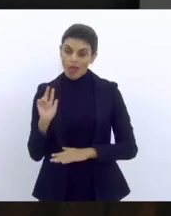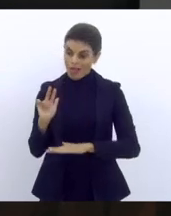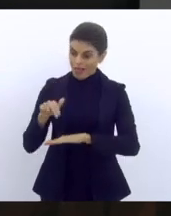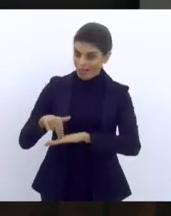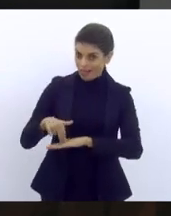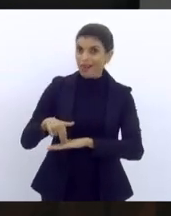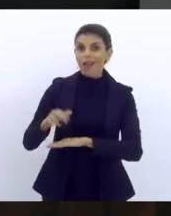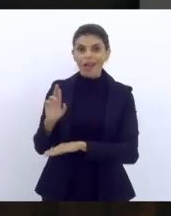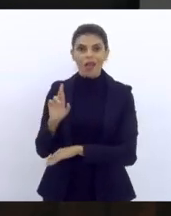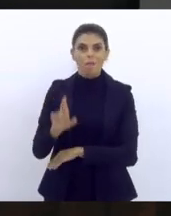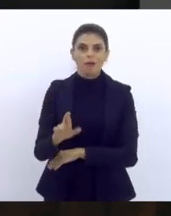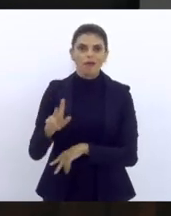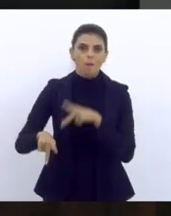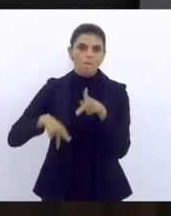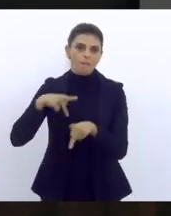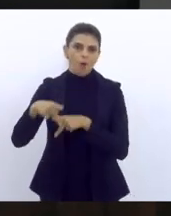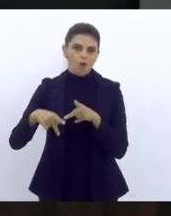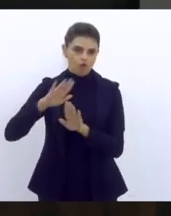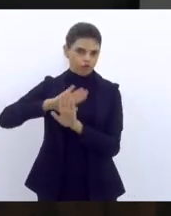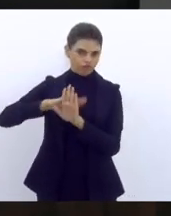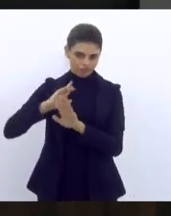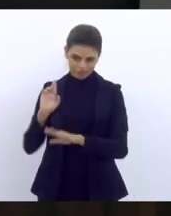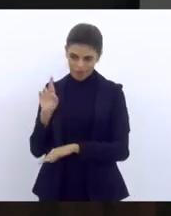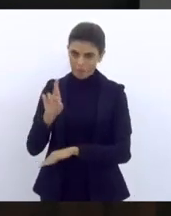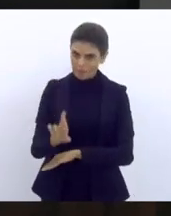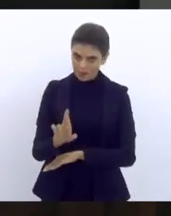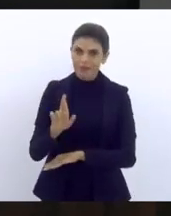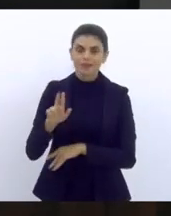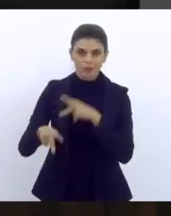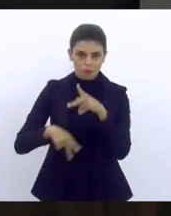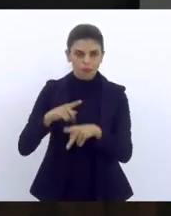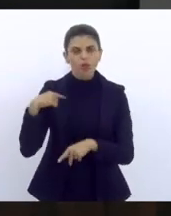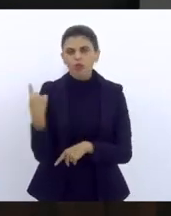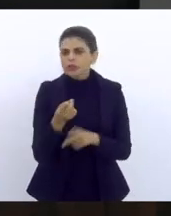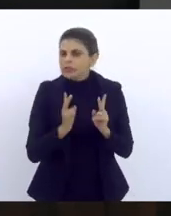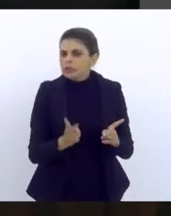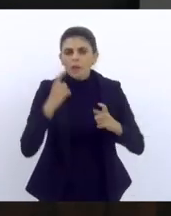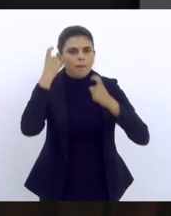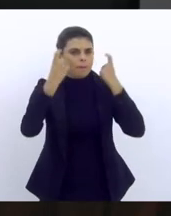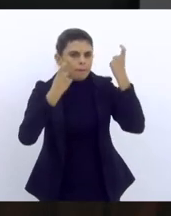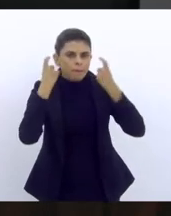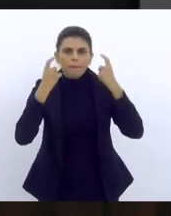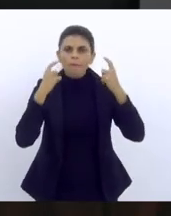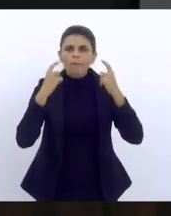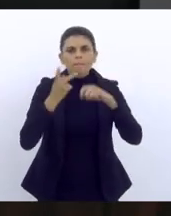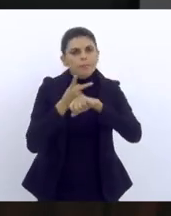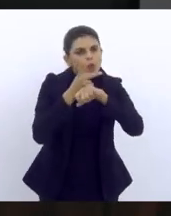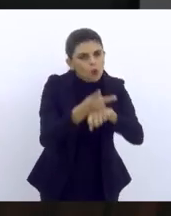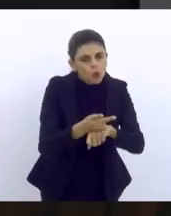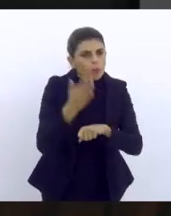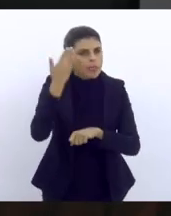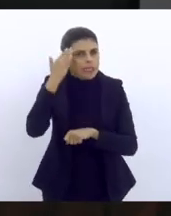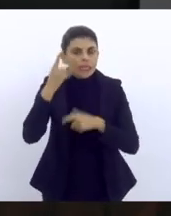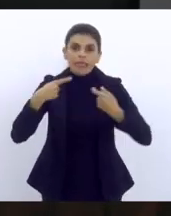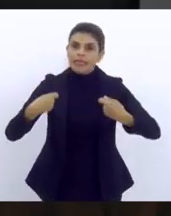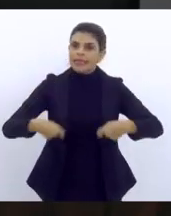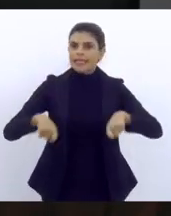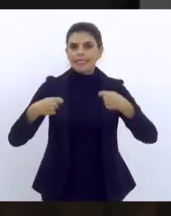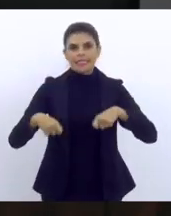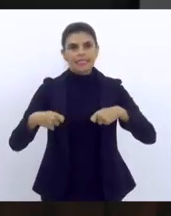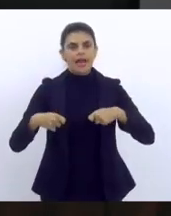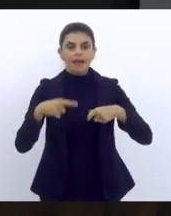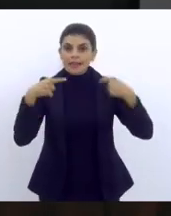povo. E nós sempre procuramos entender qual é a necessidade para, através